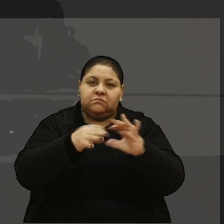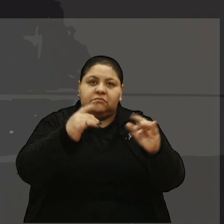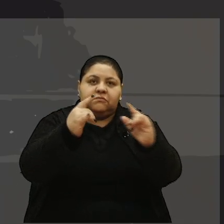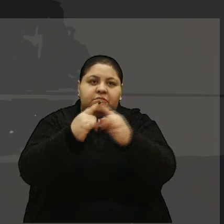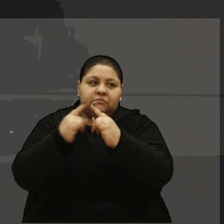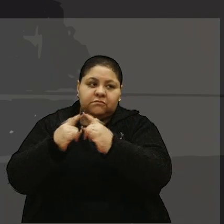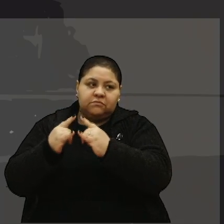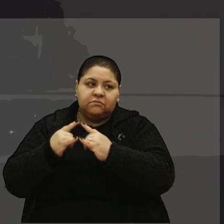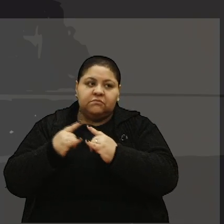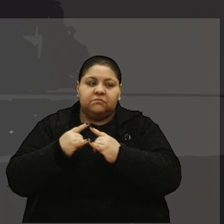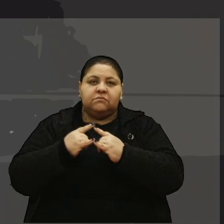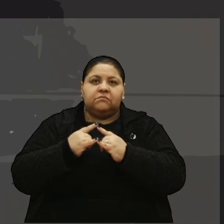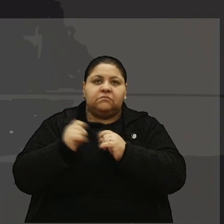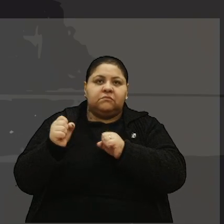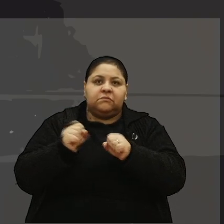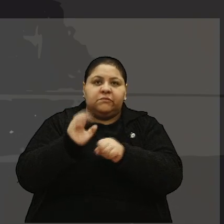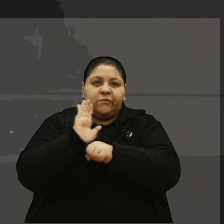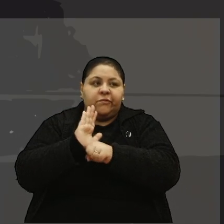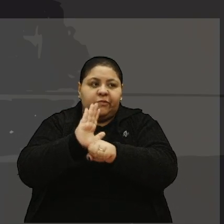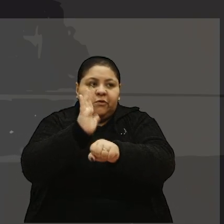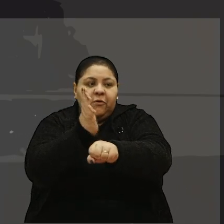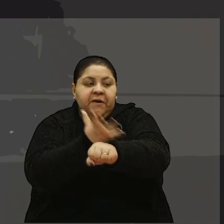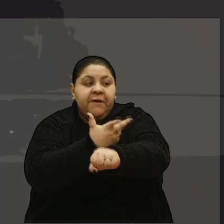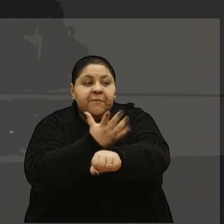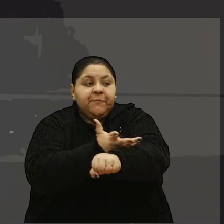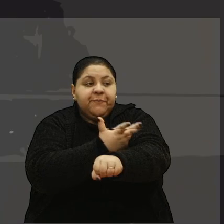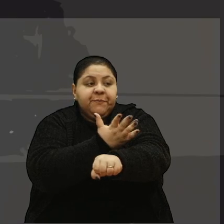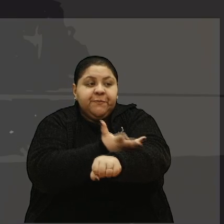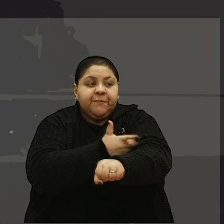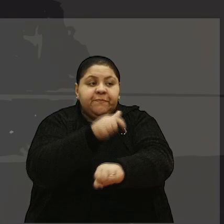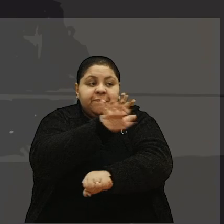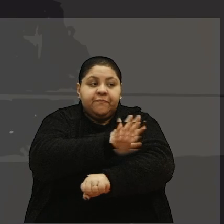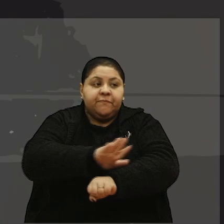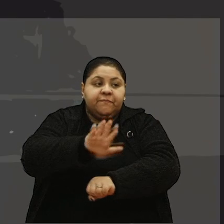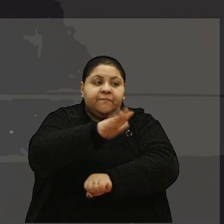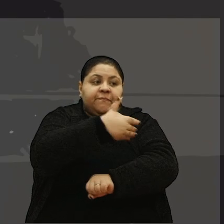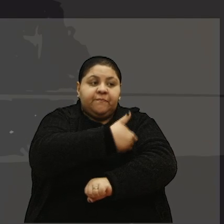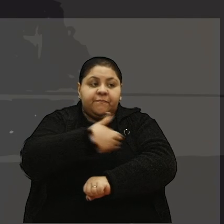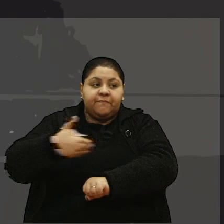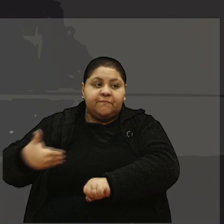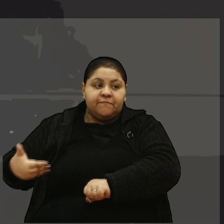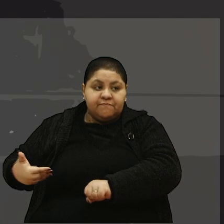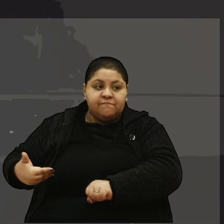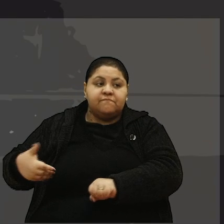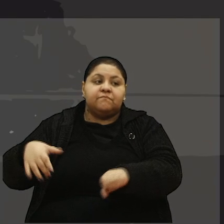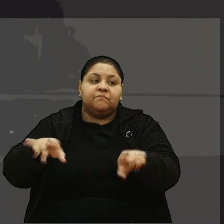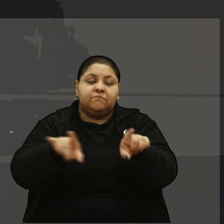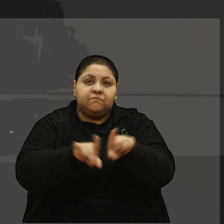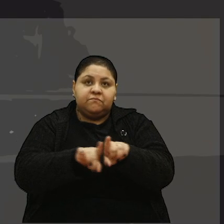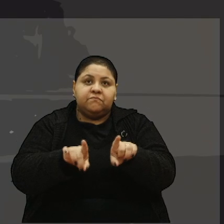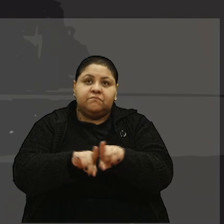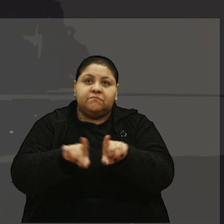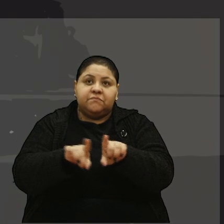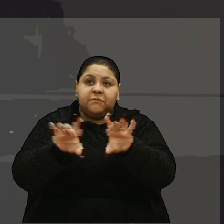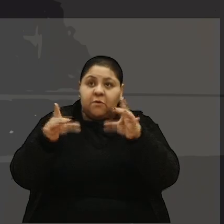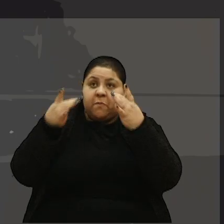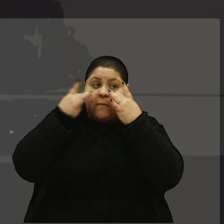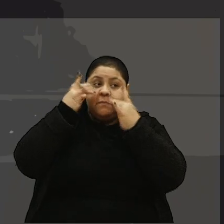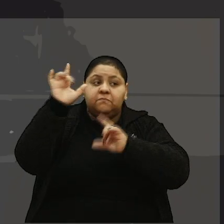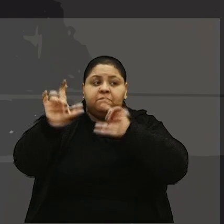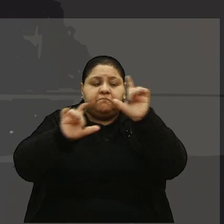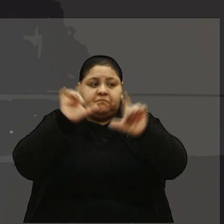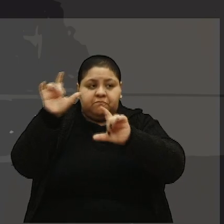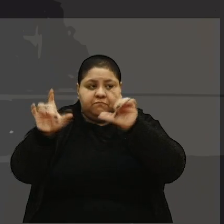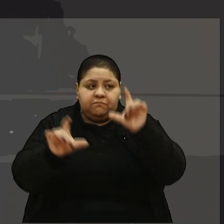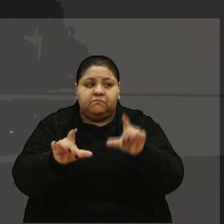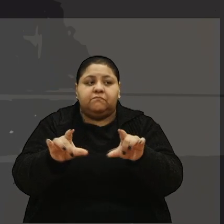que desejam adotar nossos canteiros nas áreas públicas para tornar mais atraente nossos moradores,